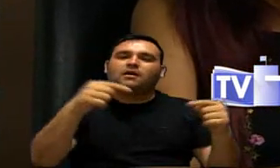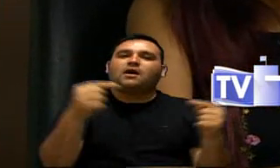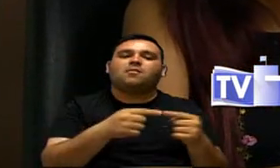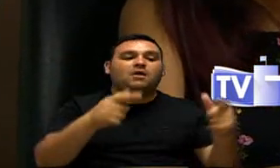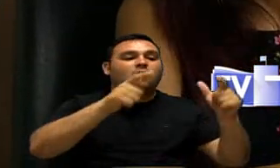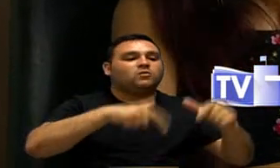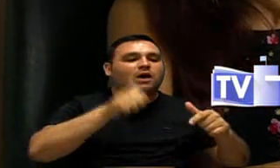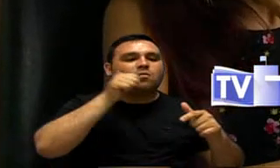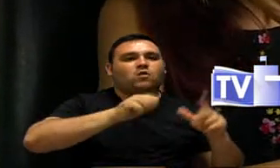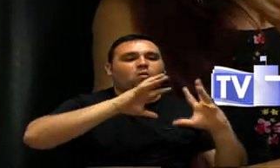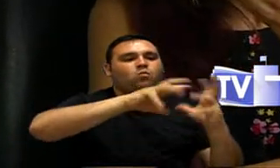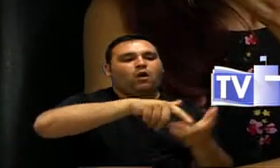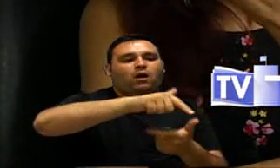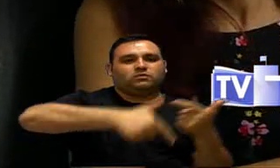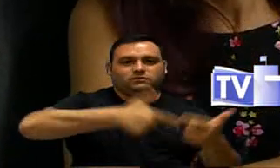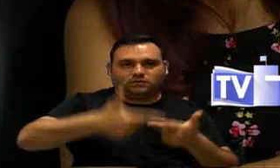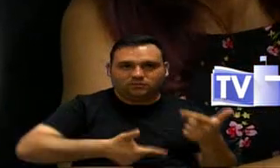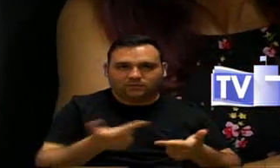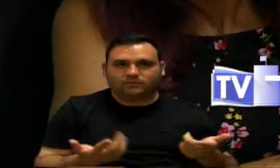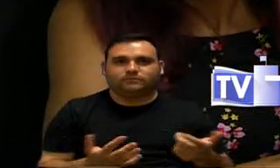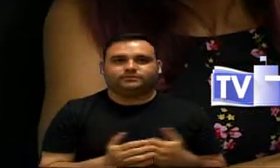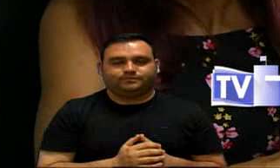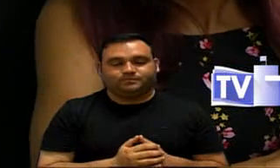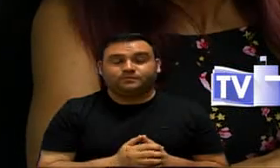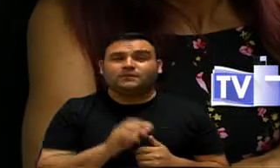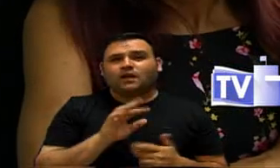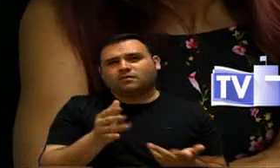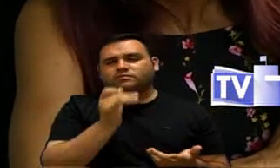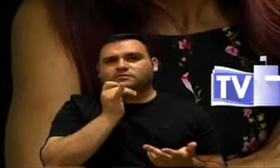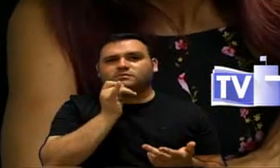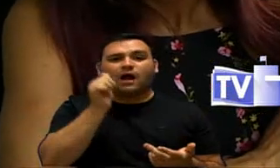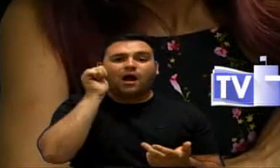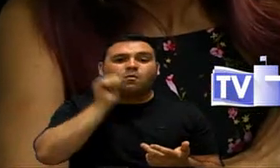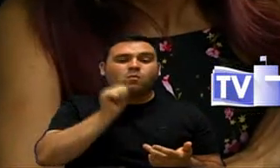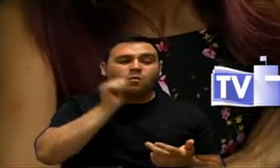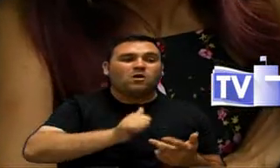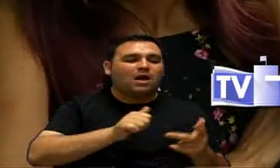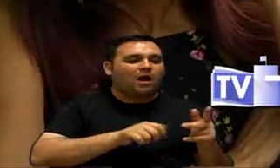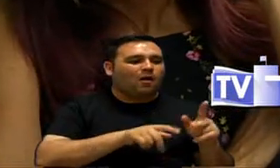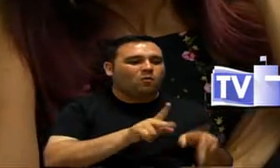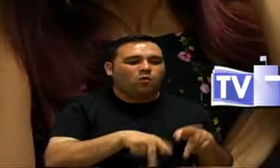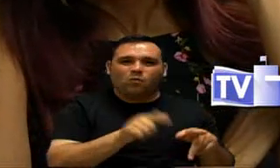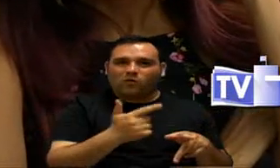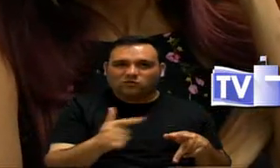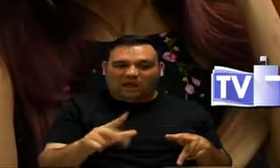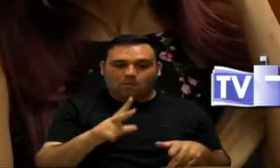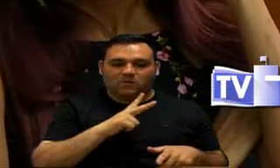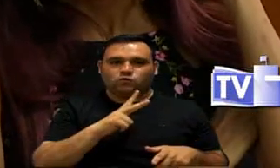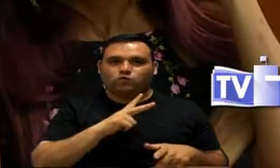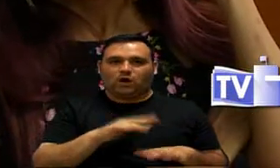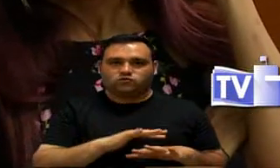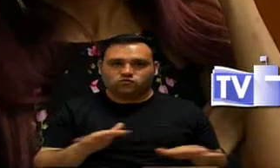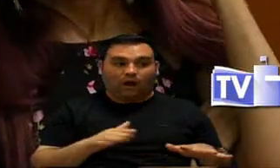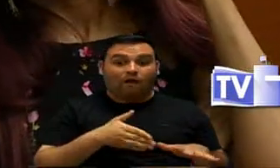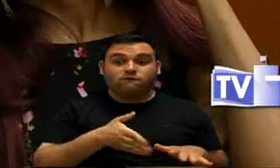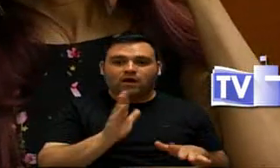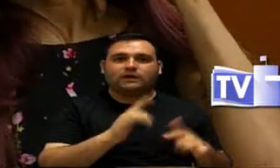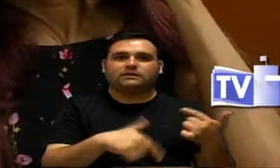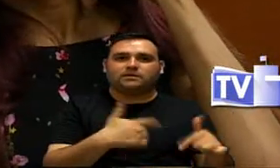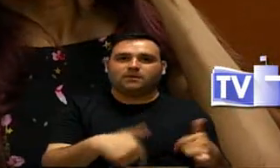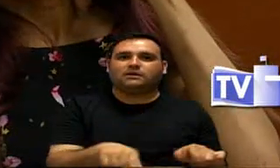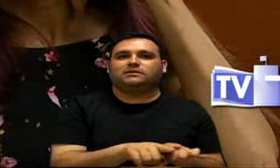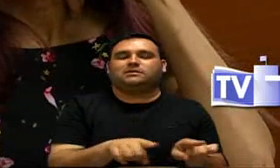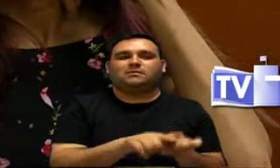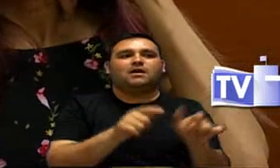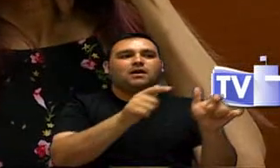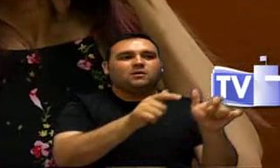do lugar da mulher no mundo do trabalho. Se o lugar da mulher não é no público, é só no privado, quando ela vai para o trabalho, ela também vai ter